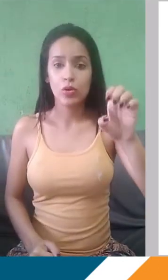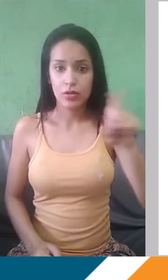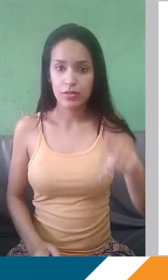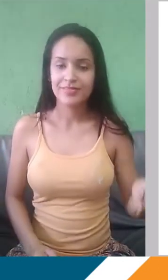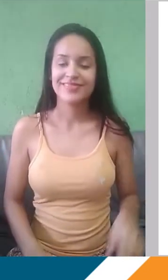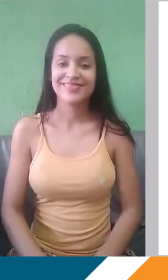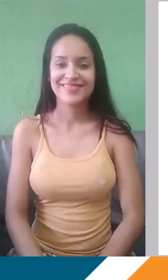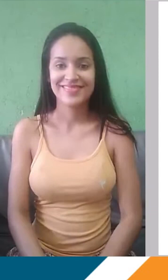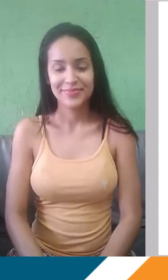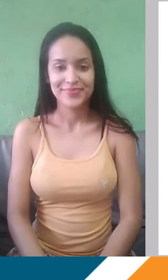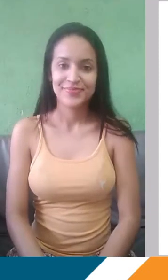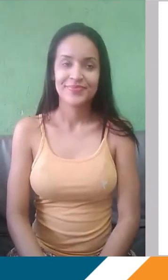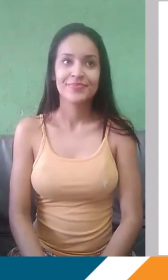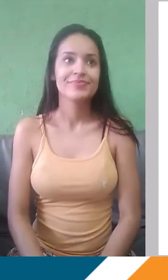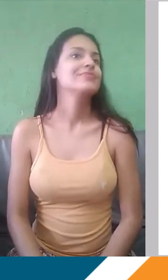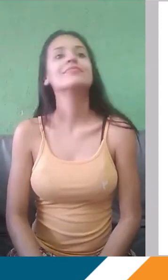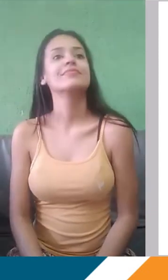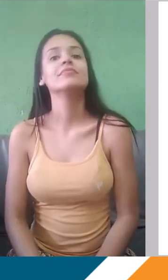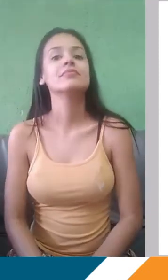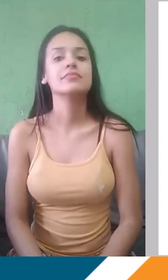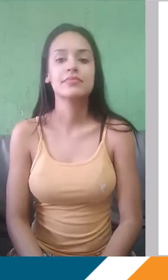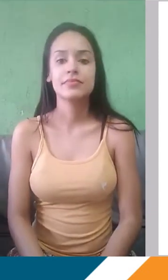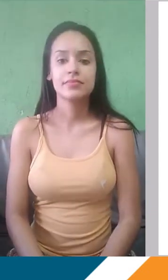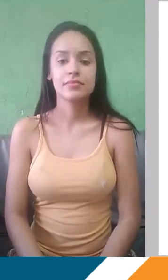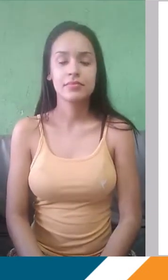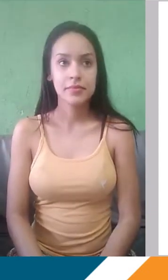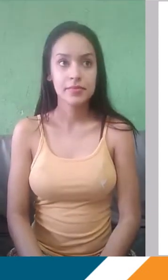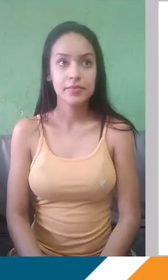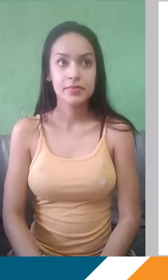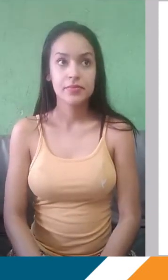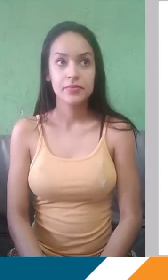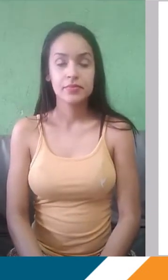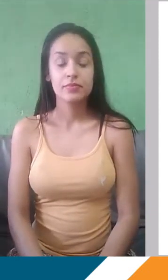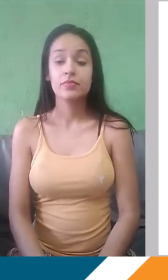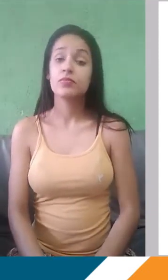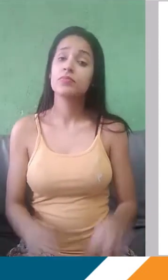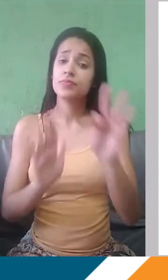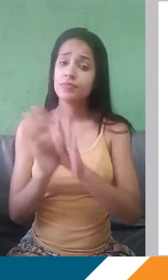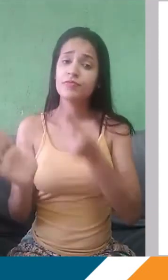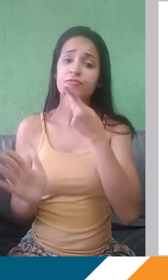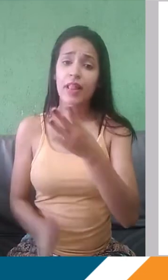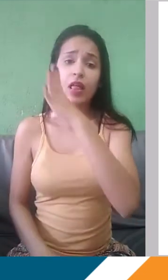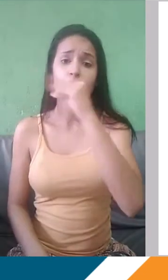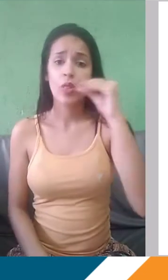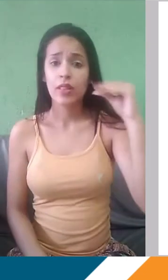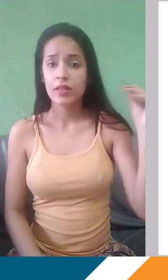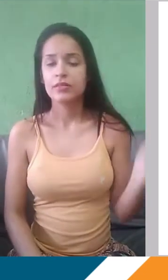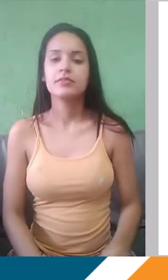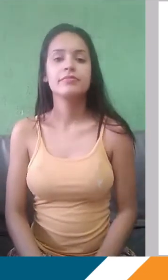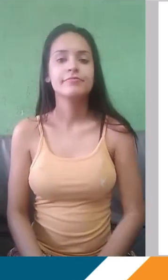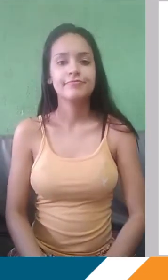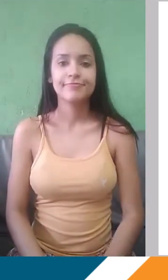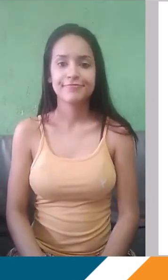do adolescente. Contudo, há um efeito expressivo principal que fica evidenciado nessa construção.